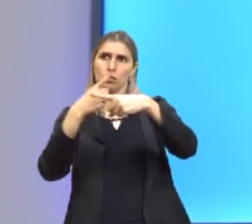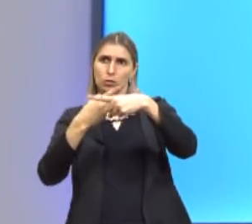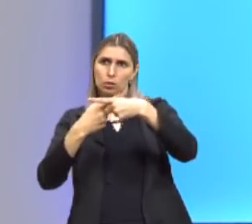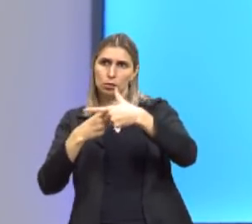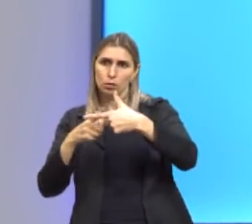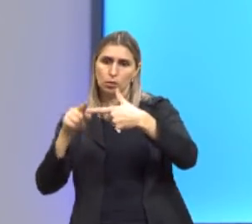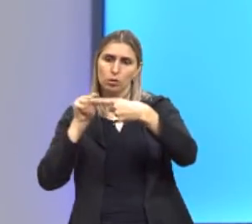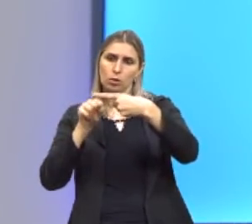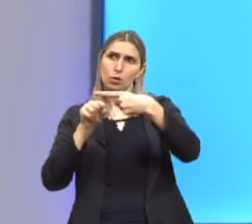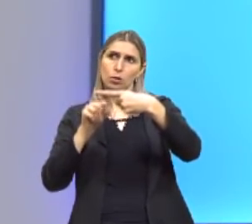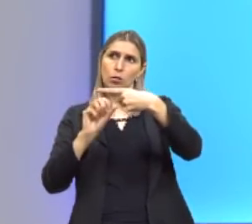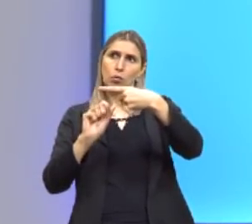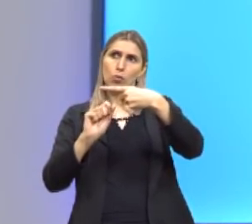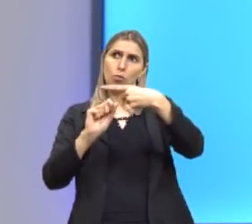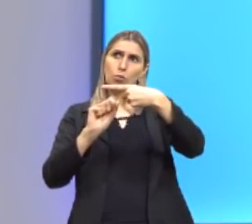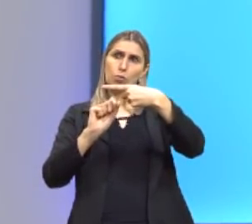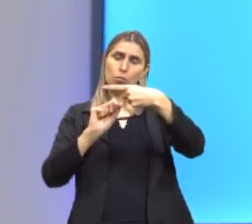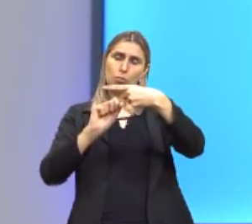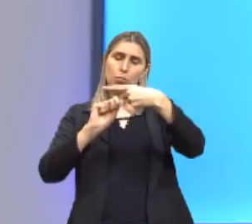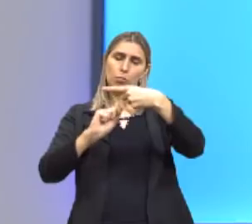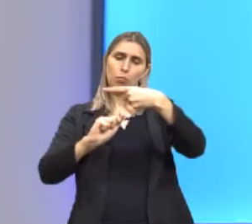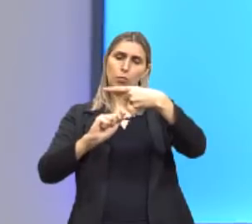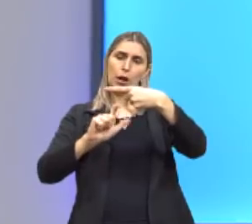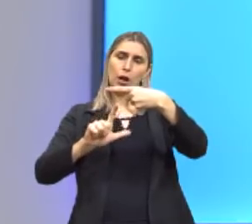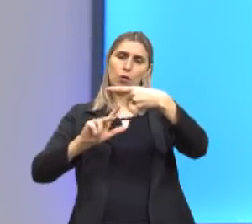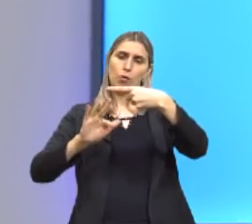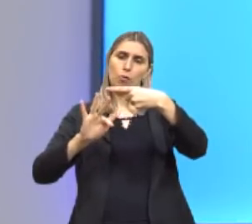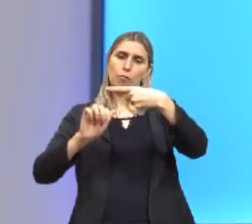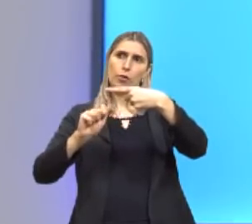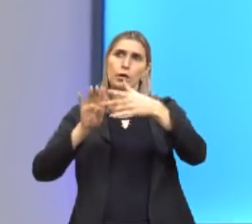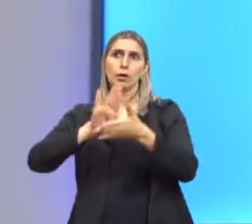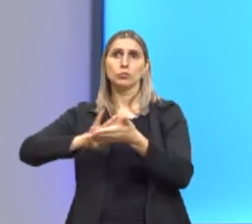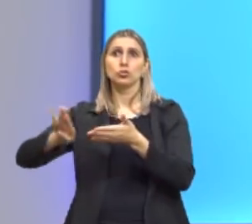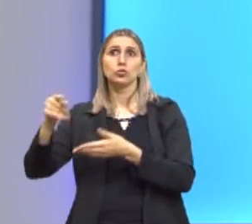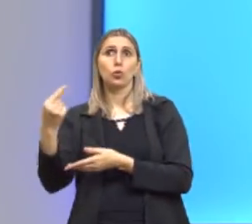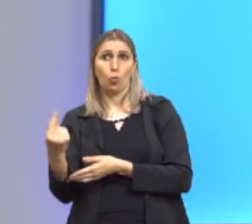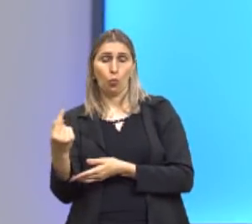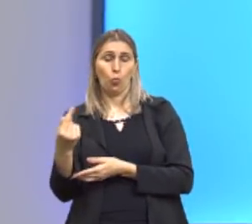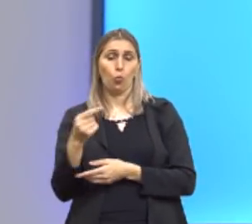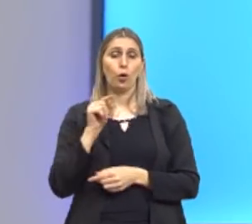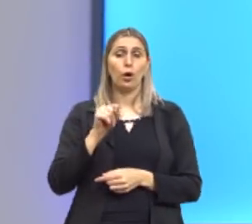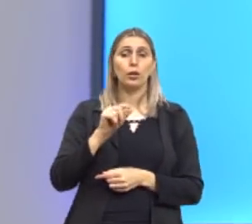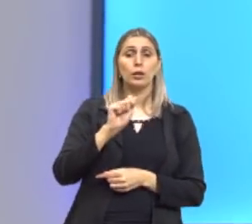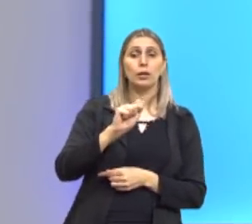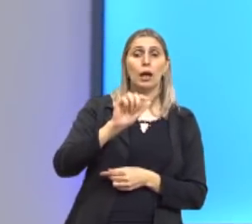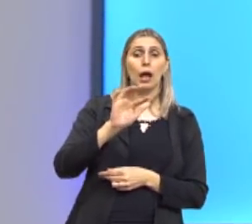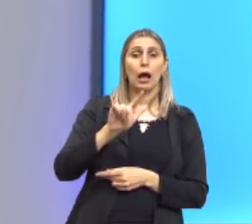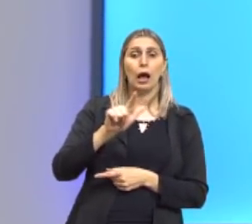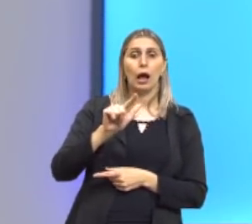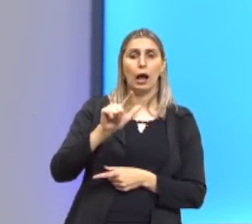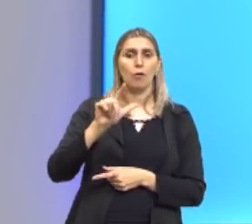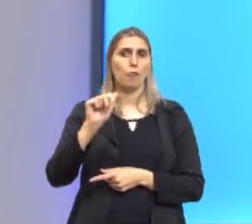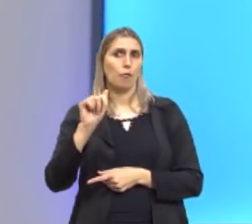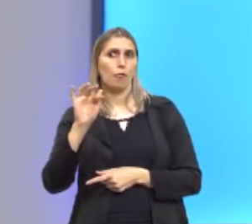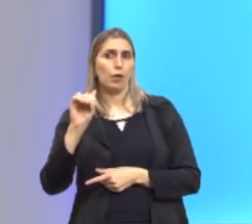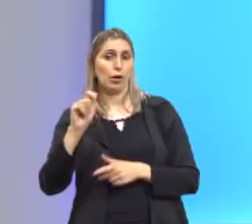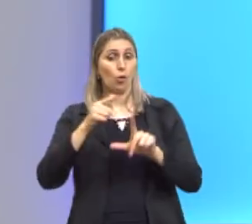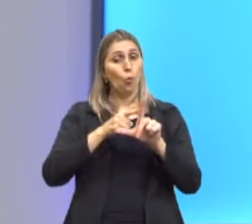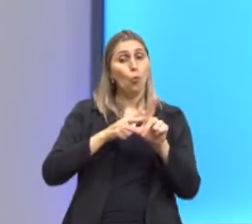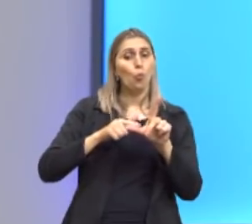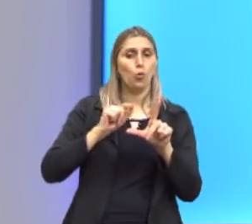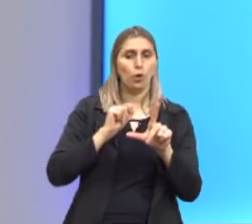dividido por alfa menos 1. Esse alfa seria